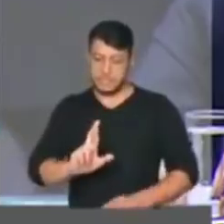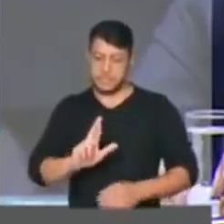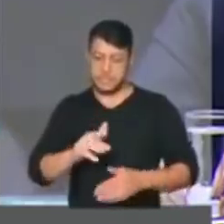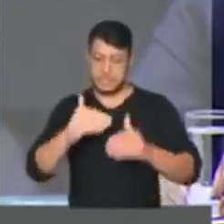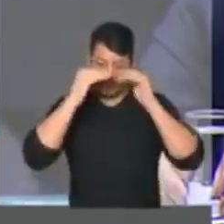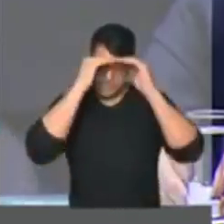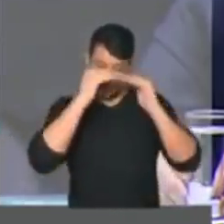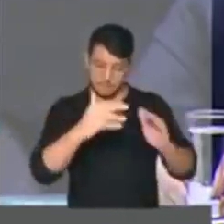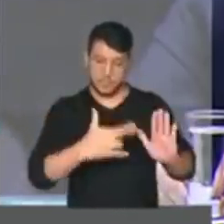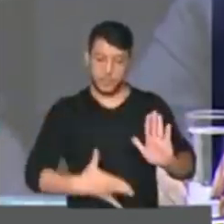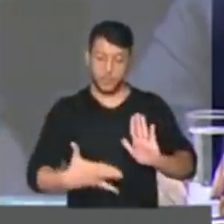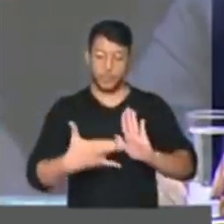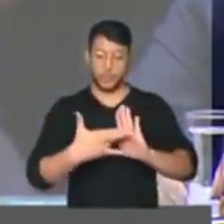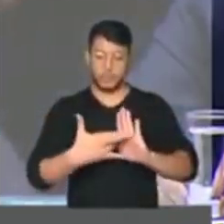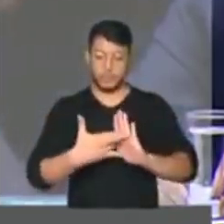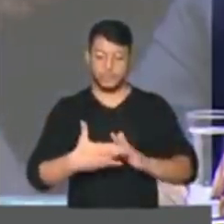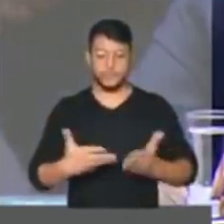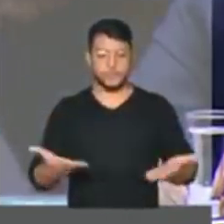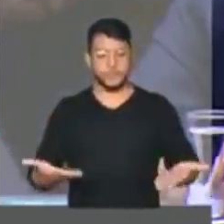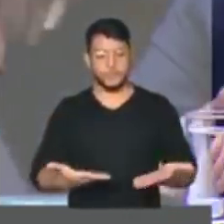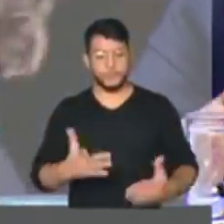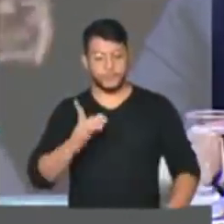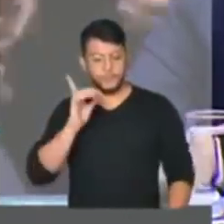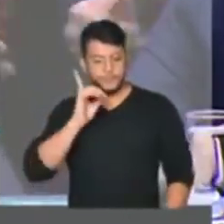concedo a palavra o deputado que